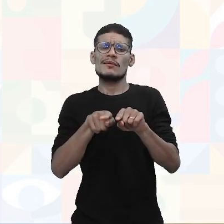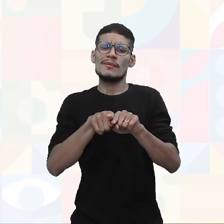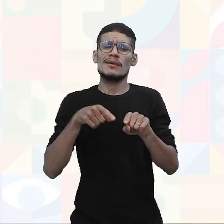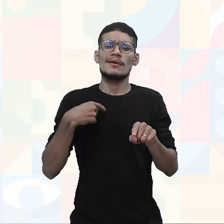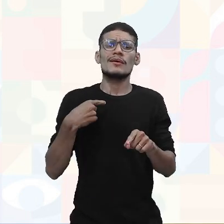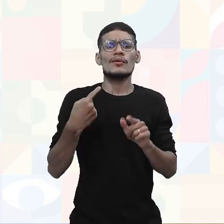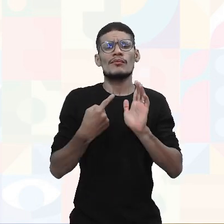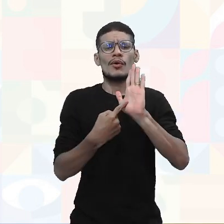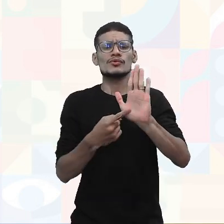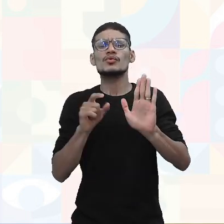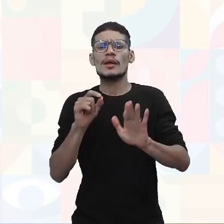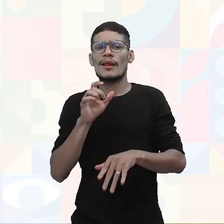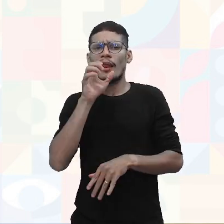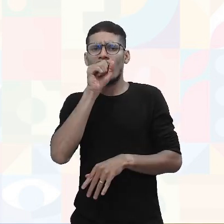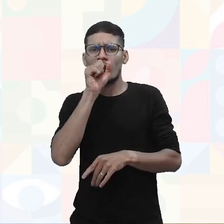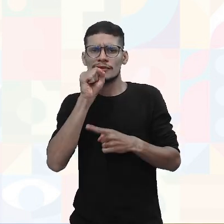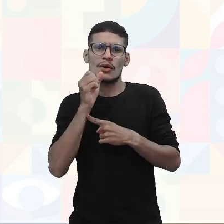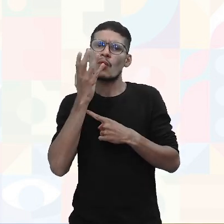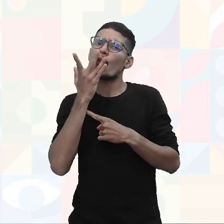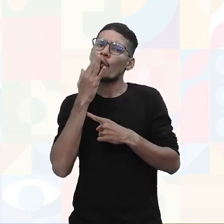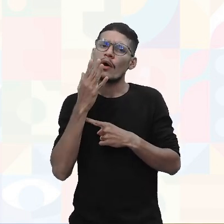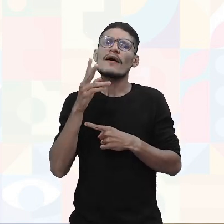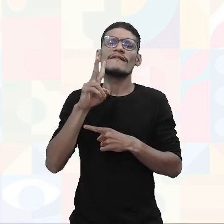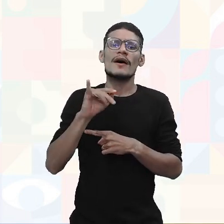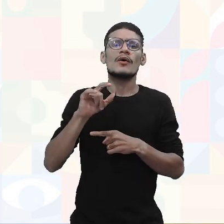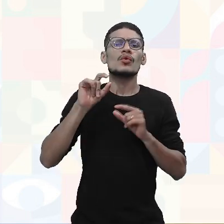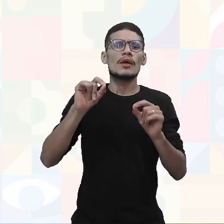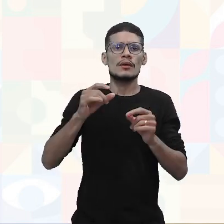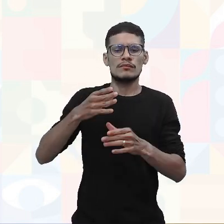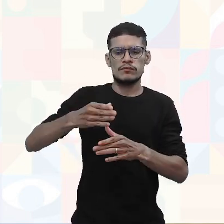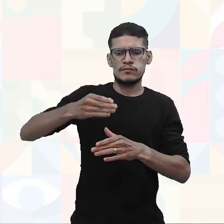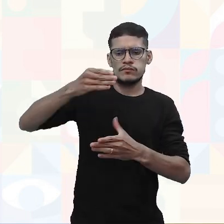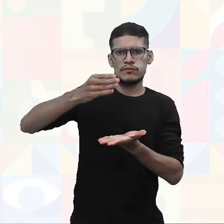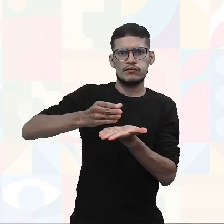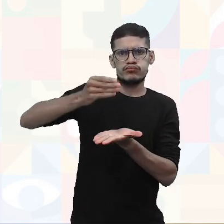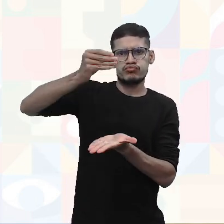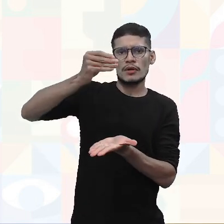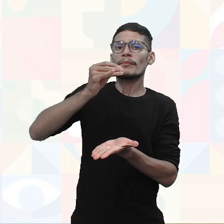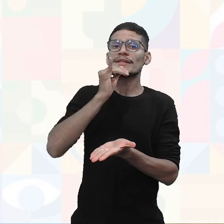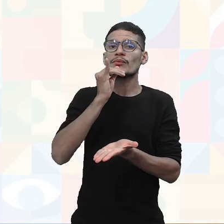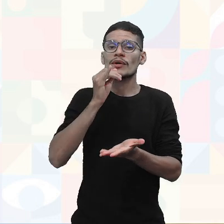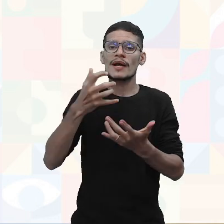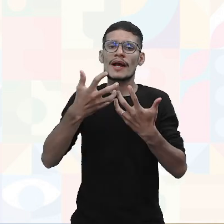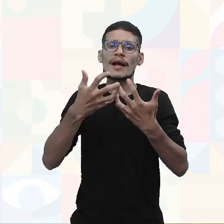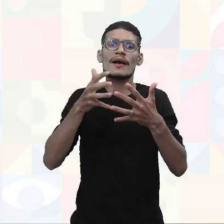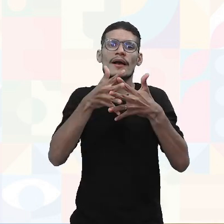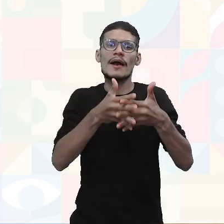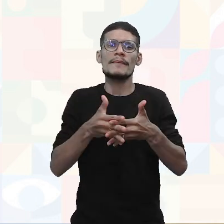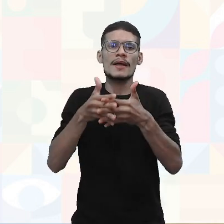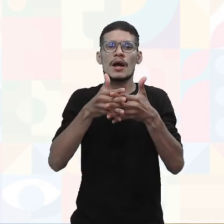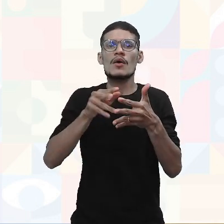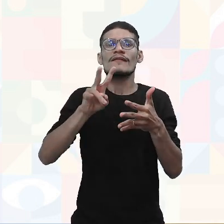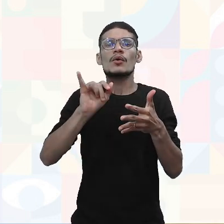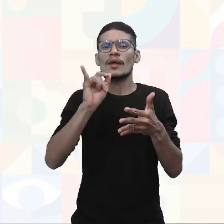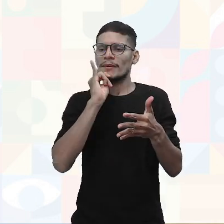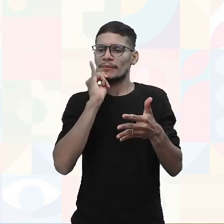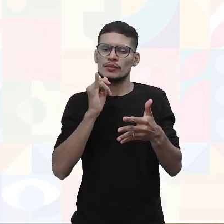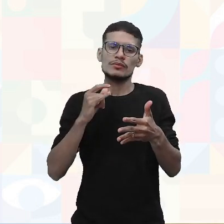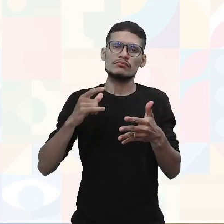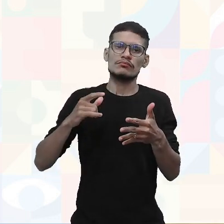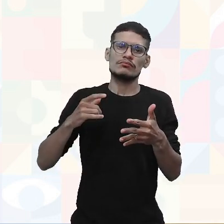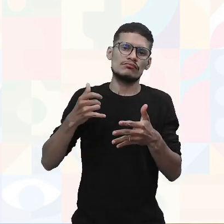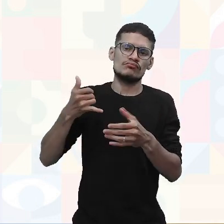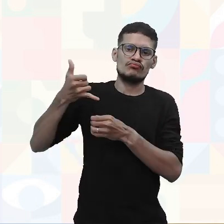vê em laranja o nosso cone, que ele vai estar sendo utilizado muitas das vezes em caminhões, quando vão estar fazendo, né, no caso, esse processo de desabastecimento, vai chegar